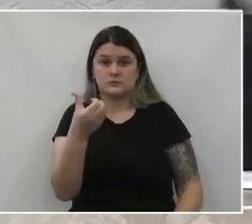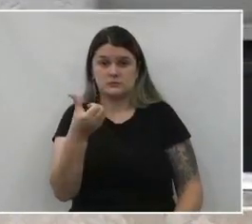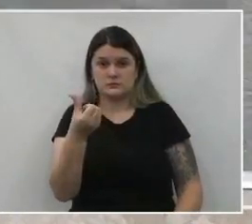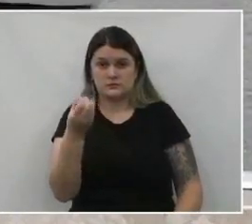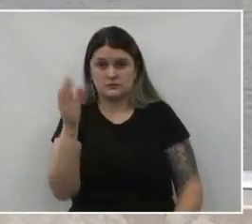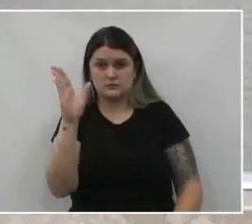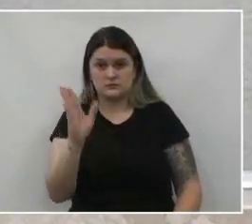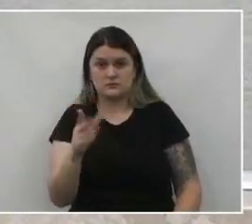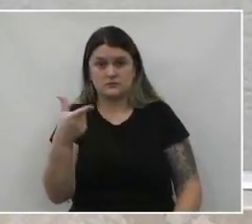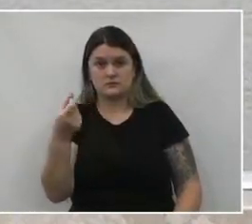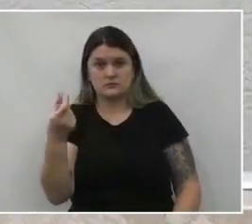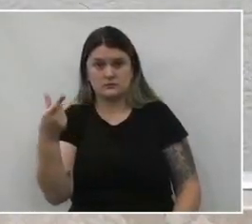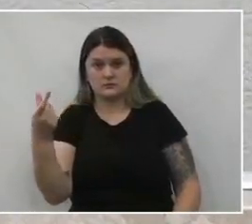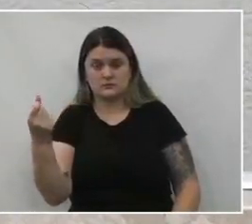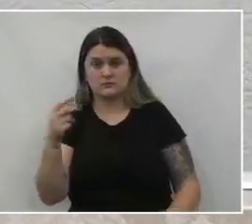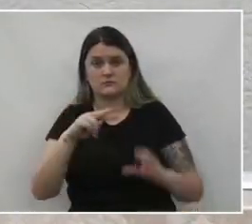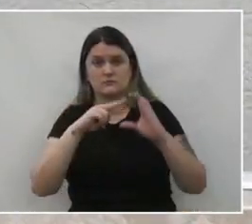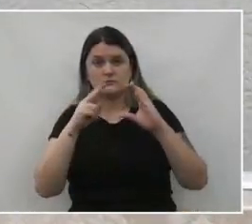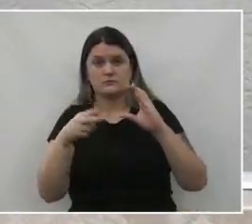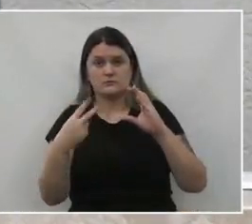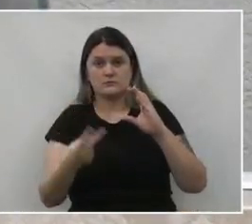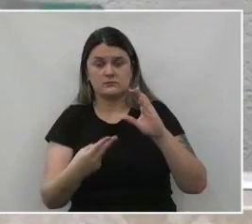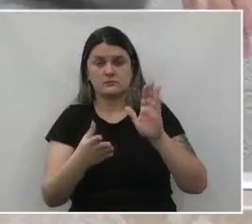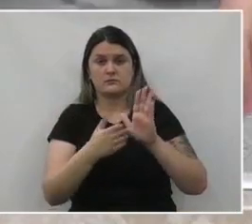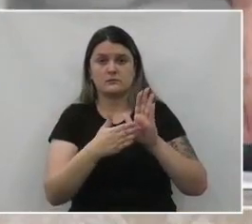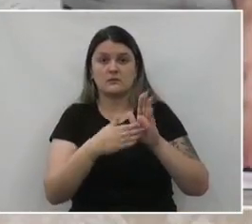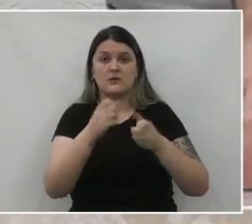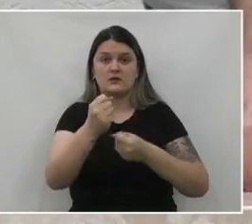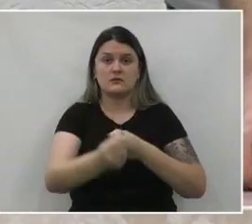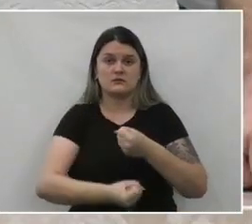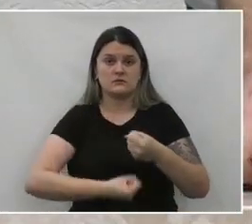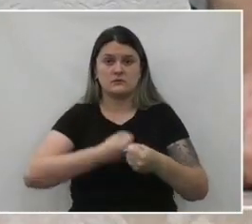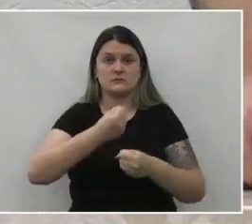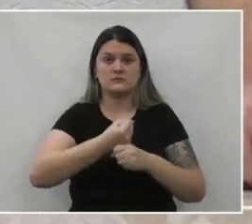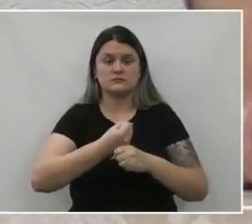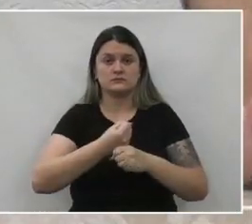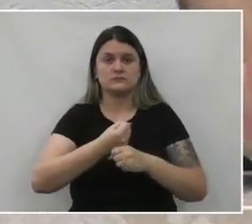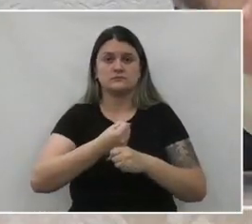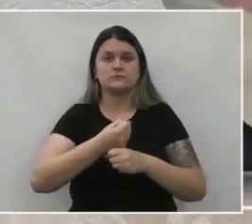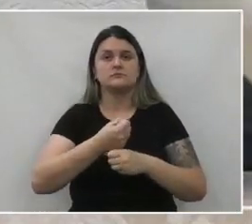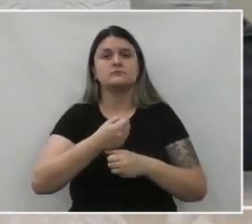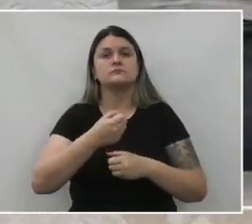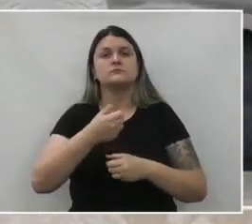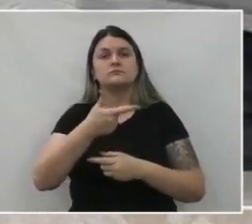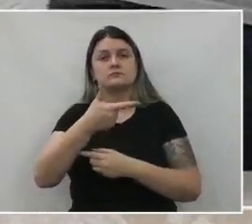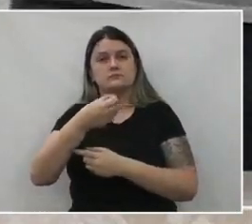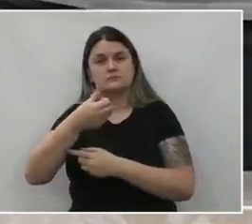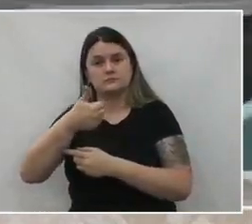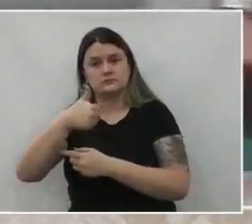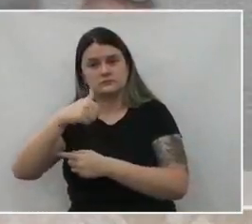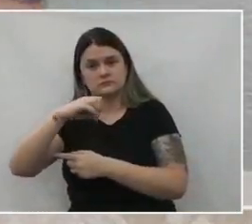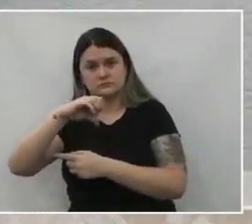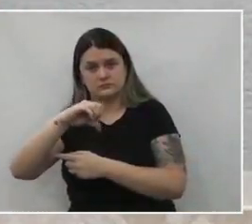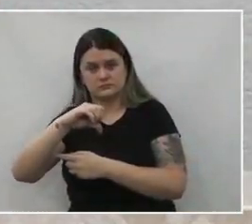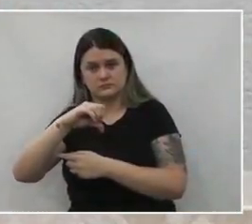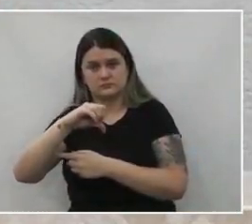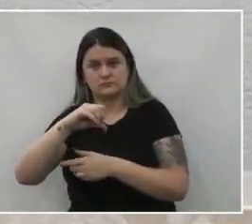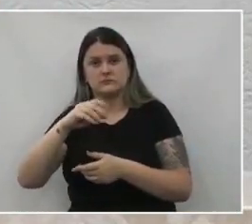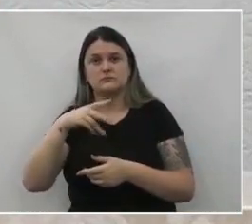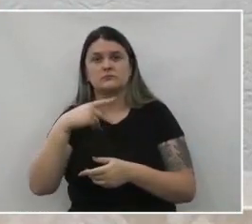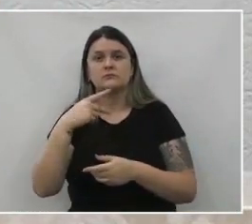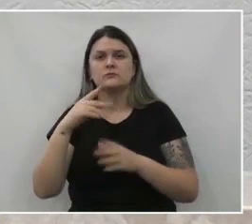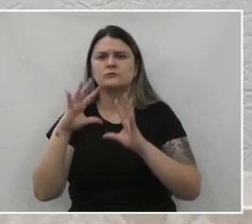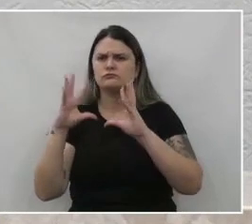2860/2020. Segunda Câmara, Prestação de Contas Anual. Exercício de 2019.